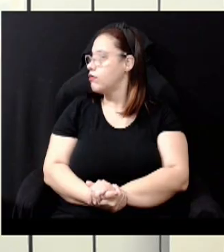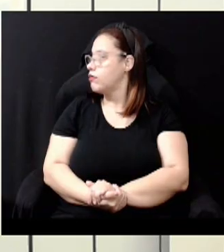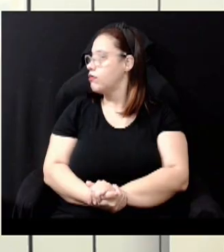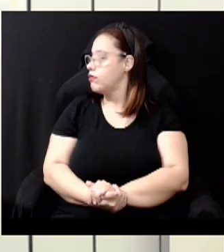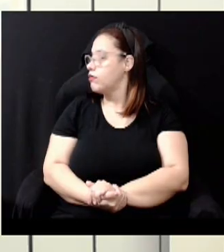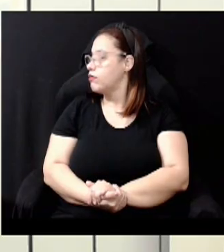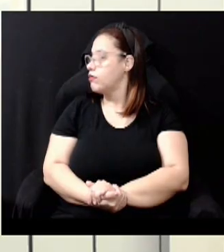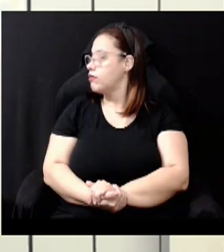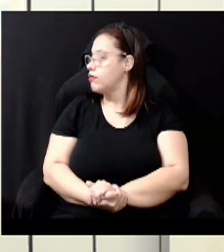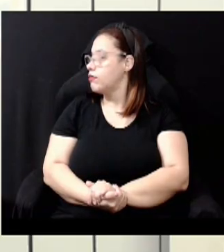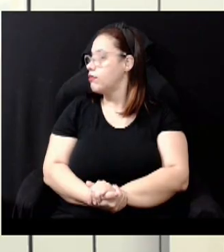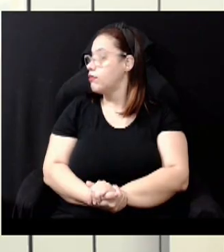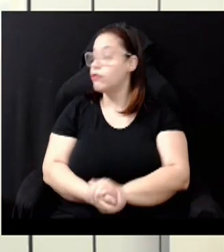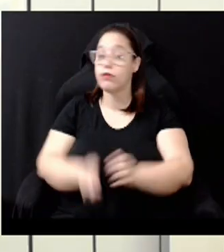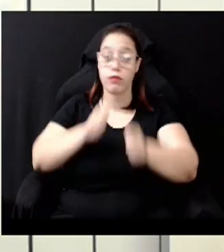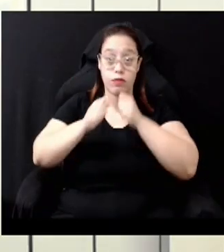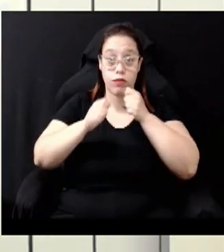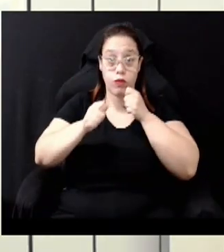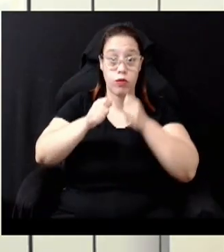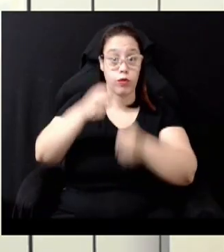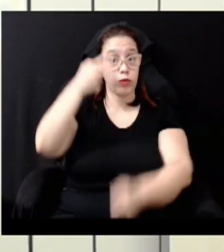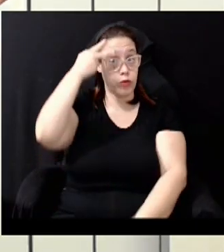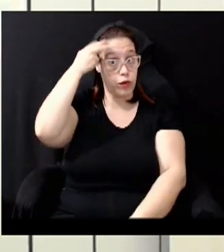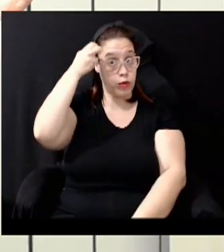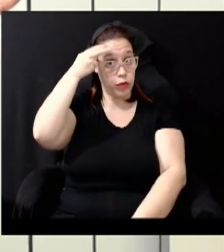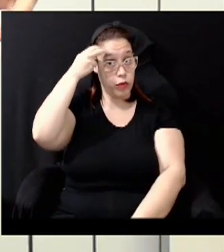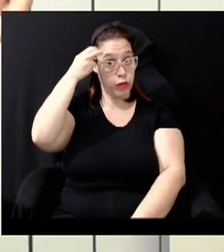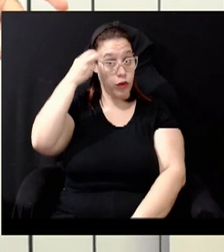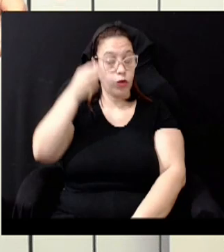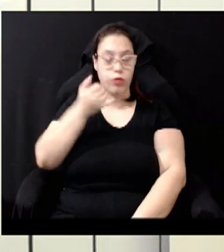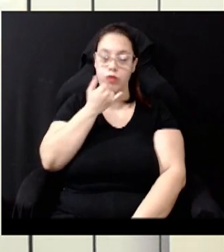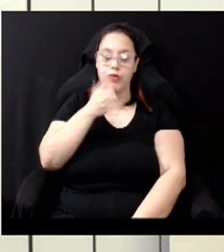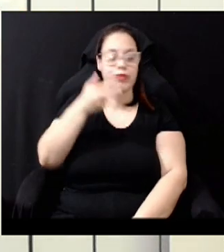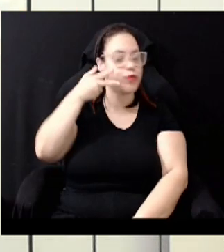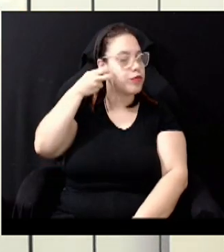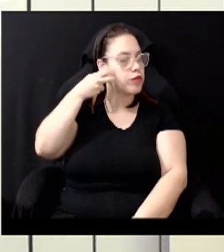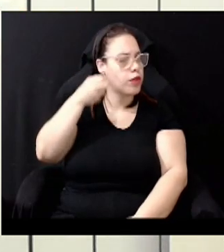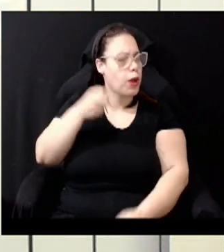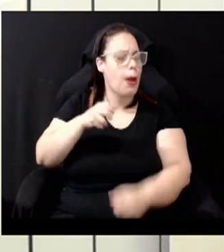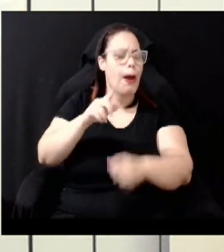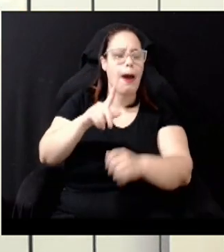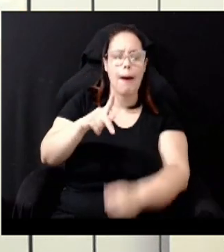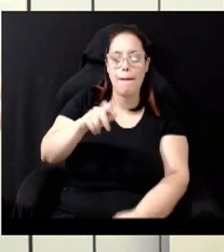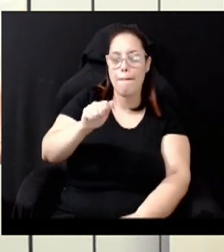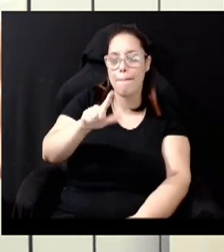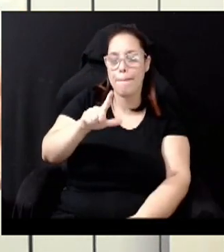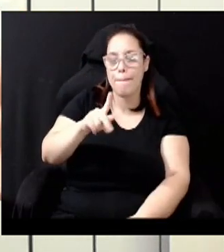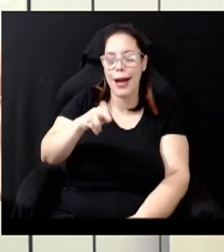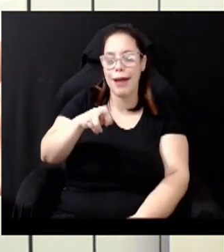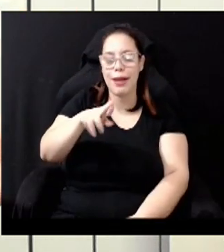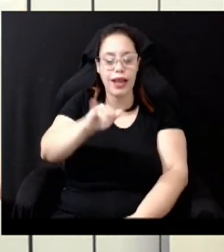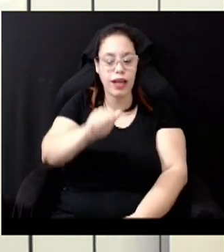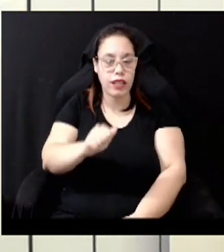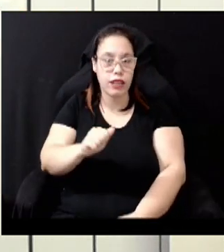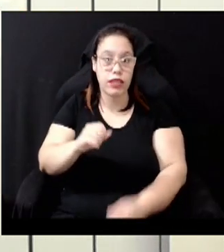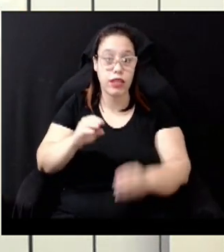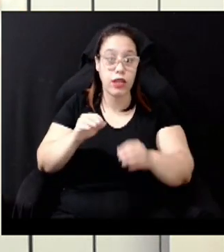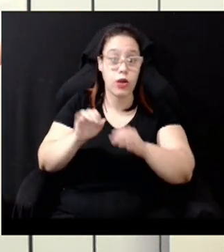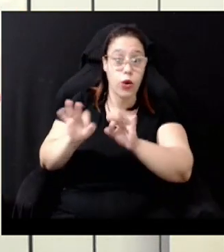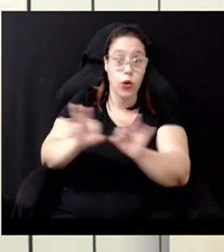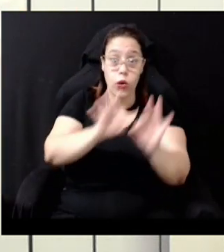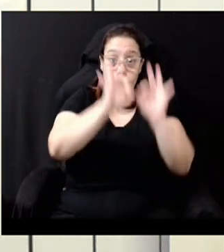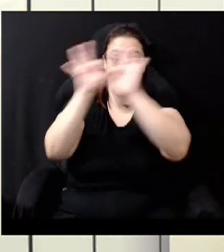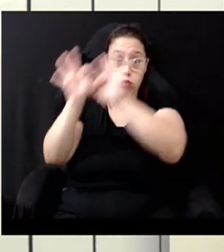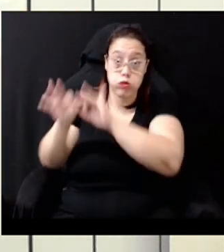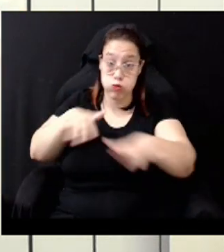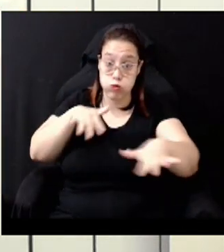O repórter Rafael Turati foi uma papelaria aqui da cidade para conferir como está o movimento, mesmo